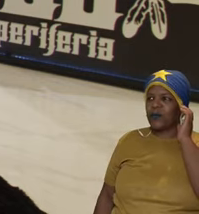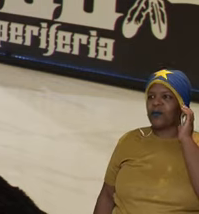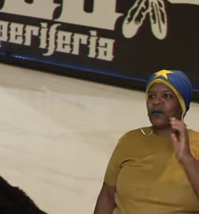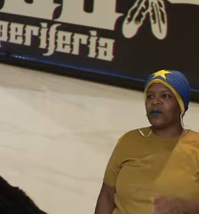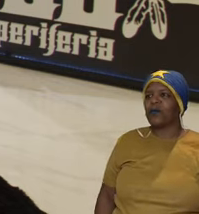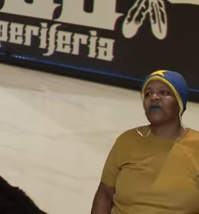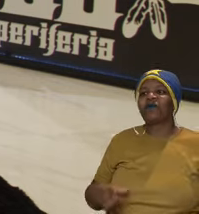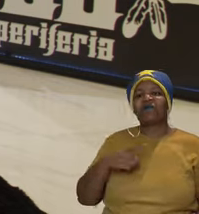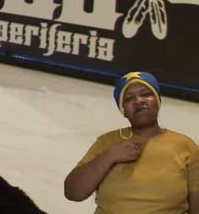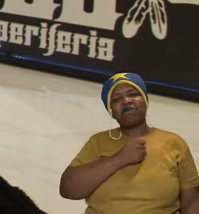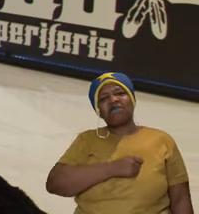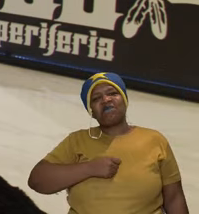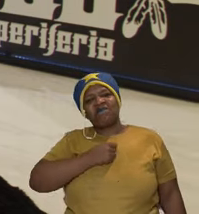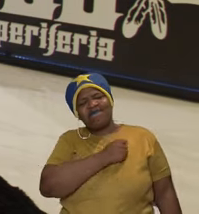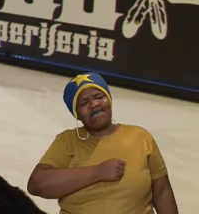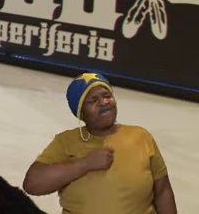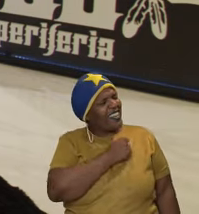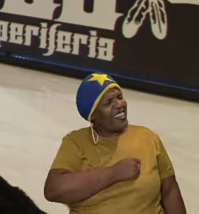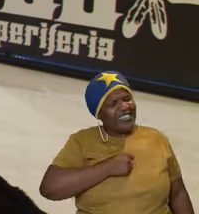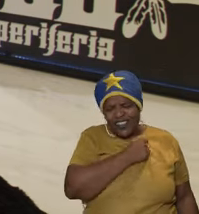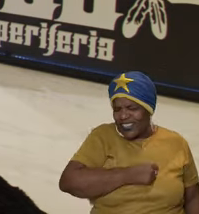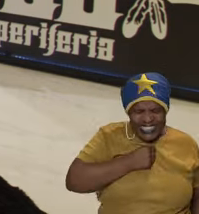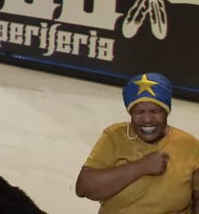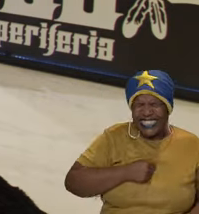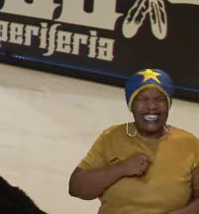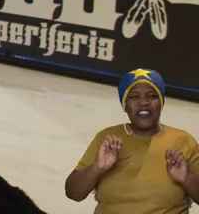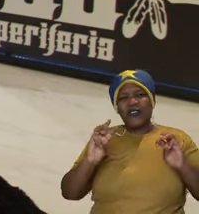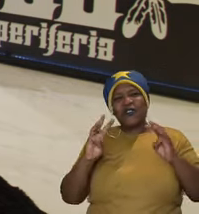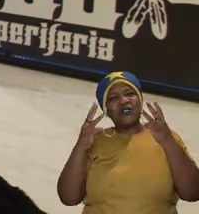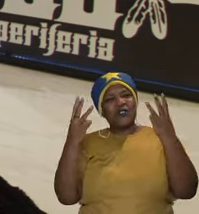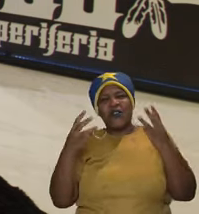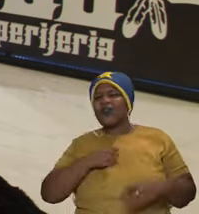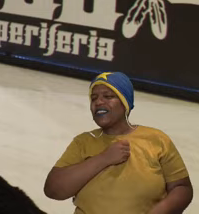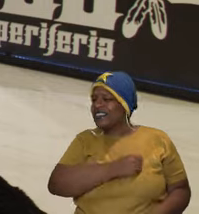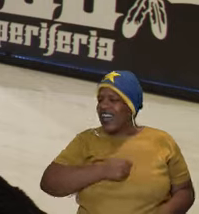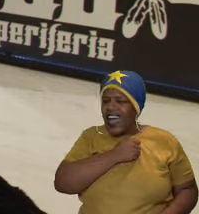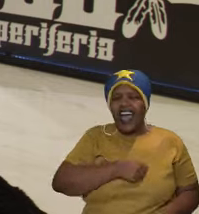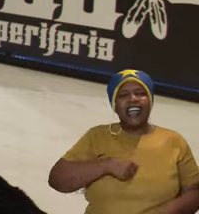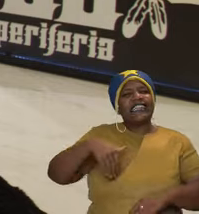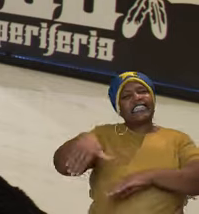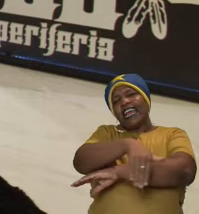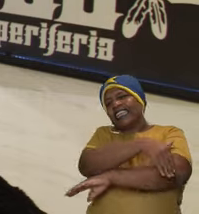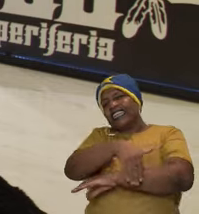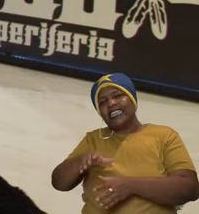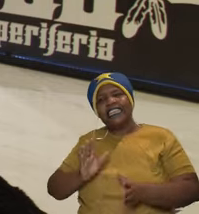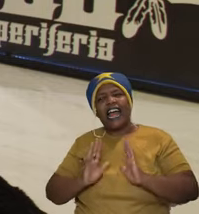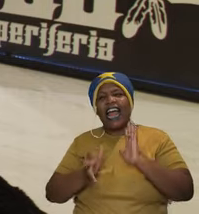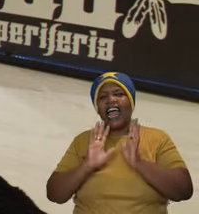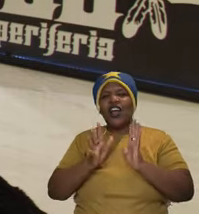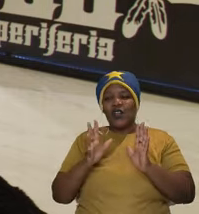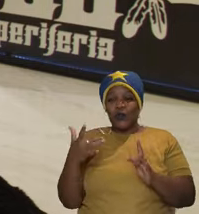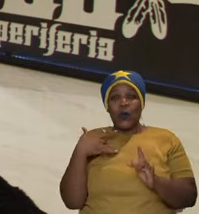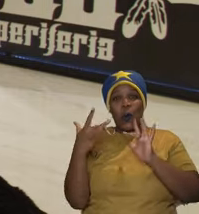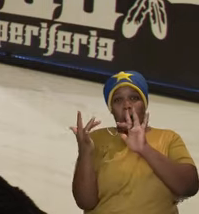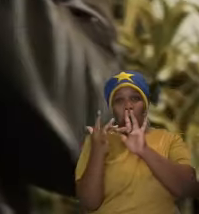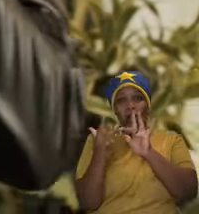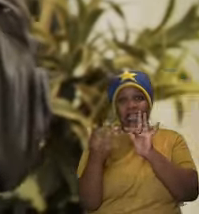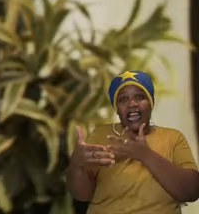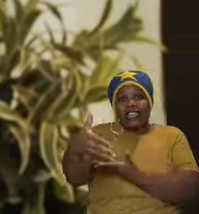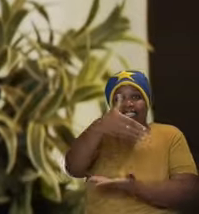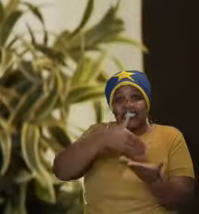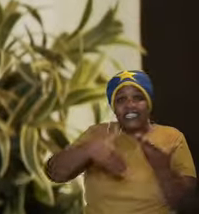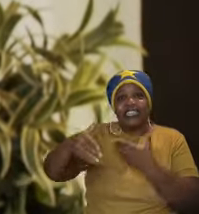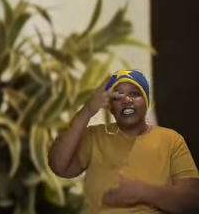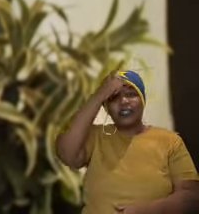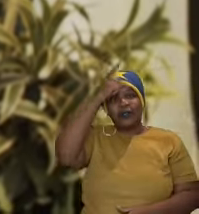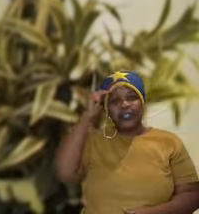Porra, saudade doida de estar fazendo shows, né, mano? Tá na estrada. Saudade da galera do contato físico, né? Calor humano.